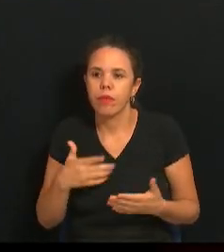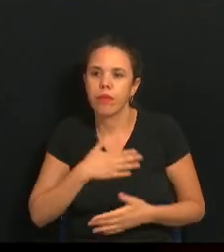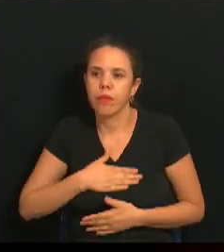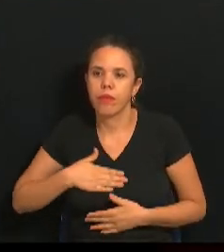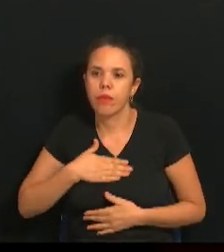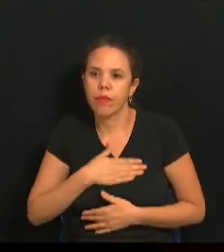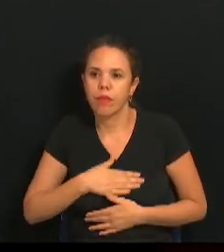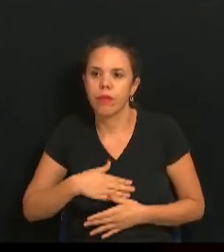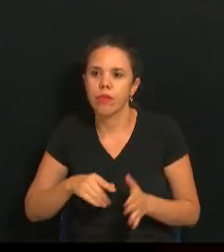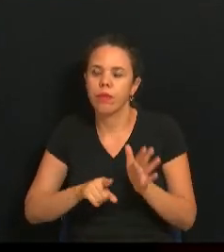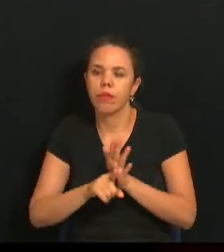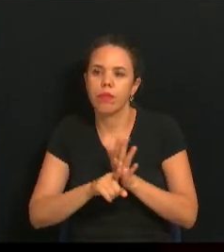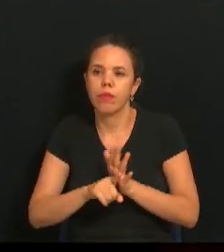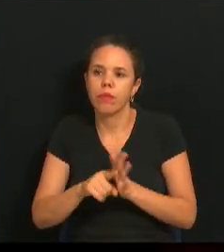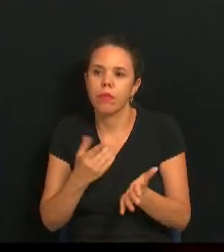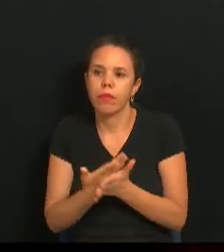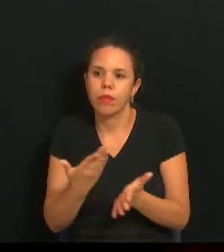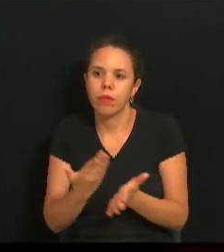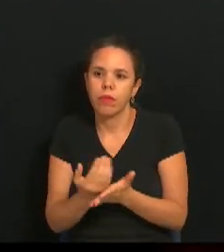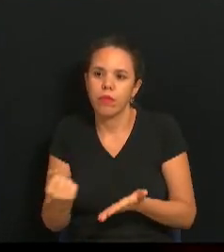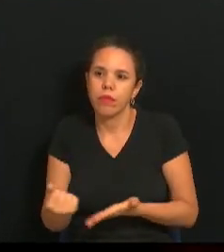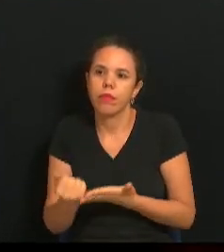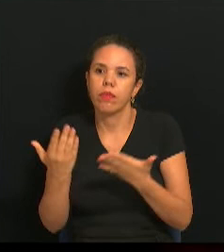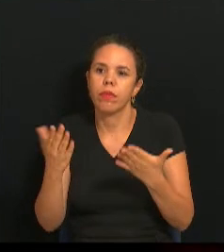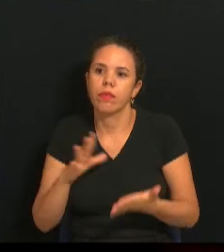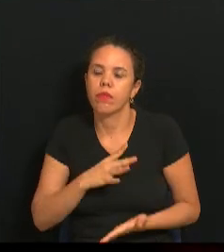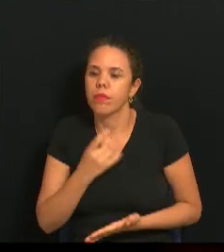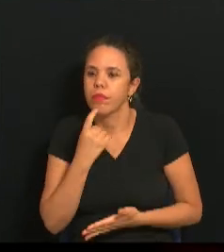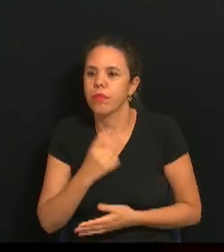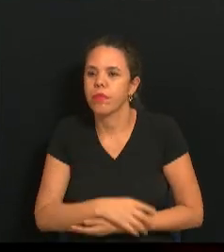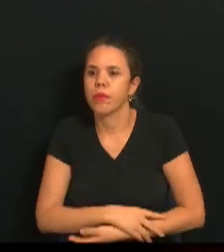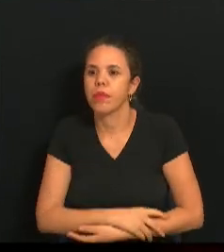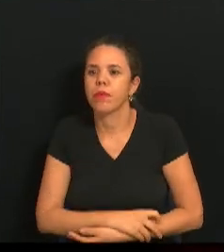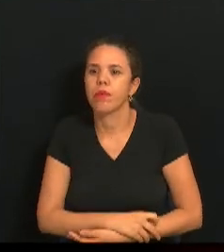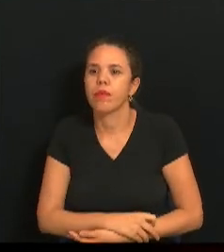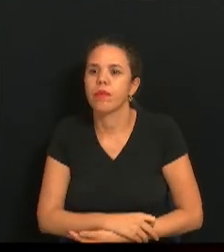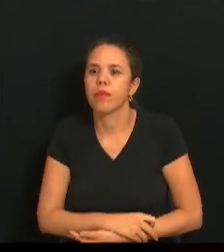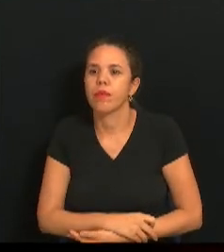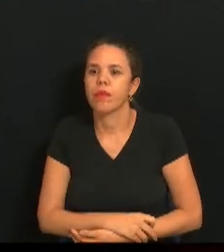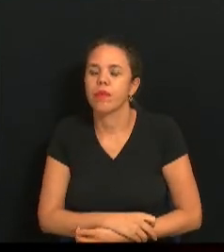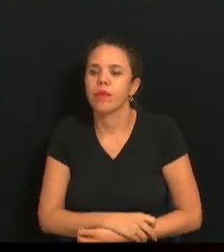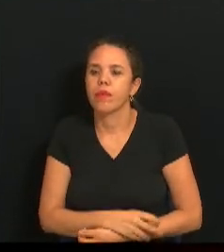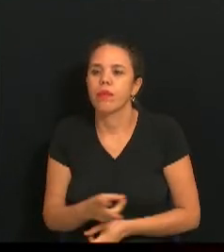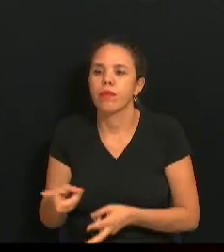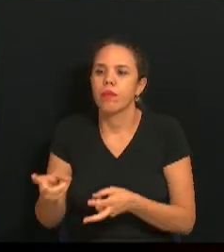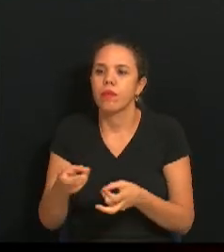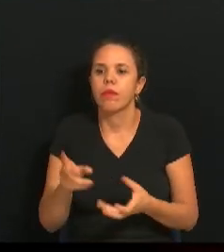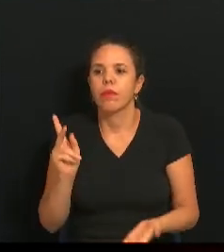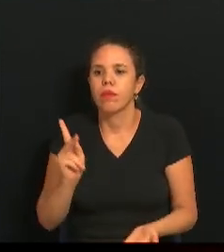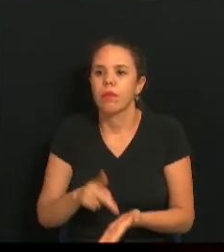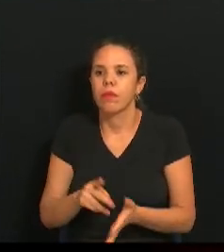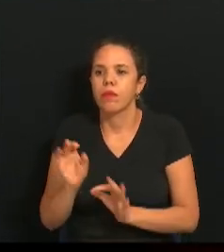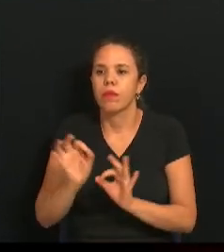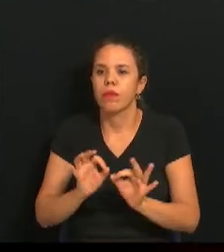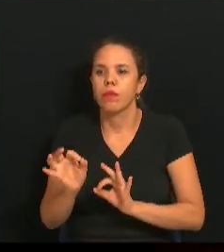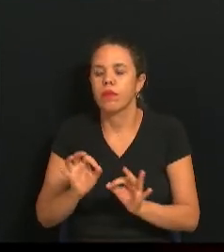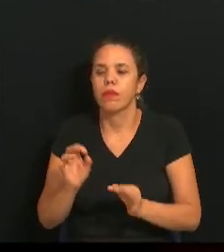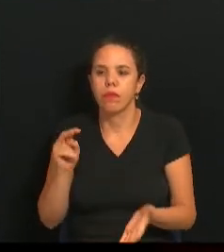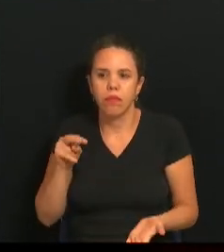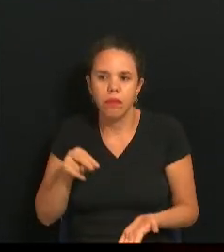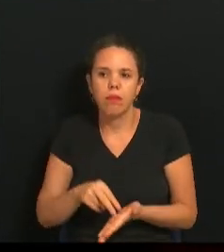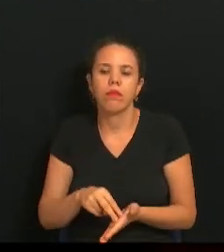ser um estudioso e contribuir com a nossa cidade de Campinas. A previsão que eu vejo, na verdade, é um ajuste fino, né?